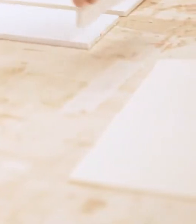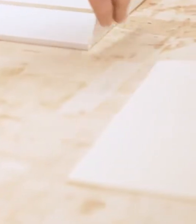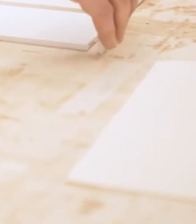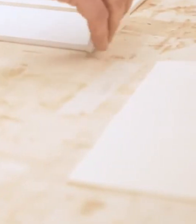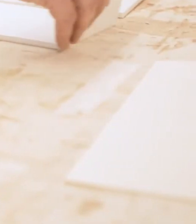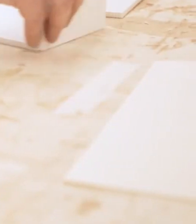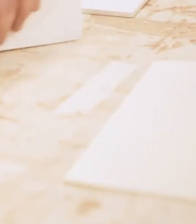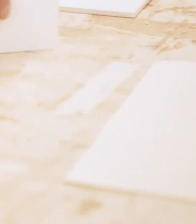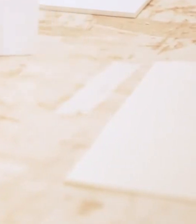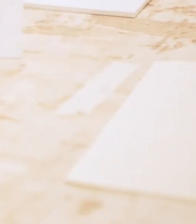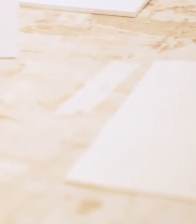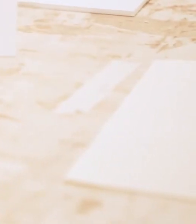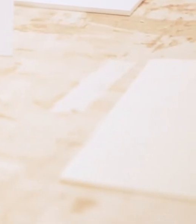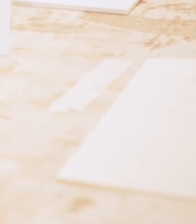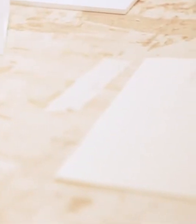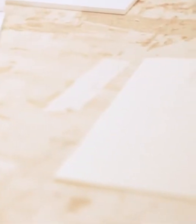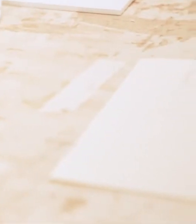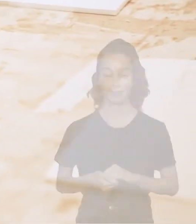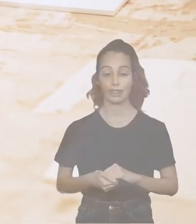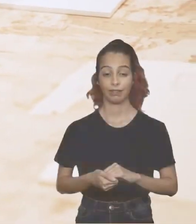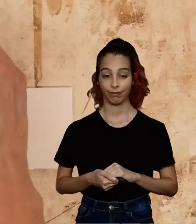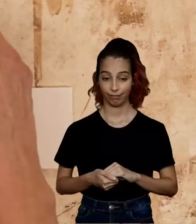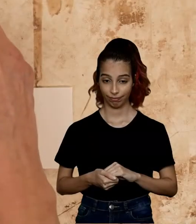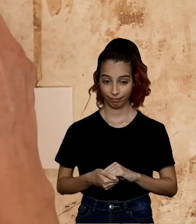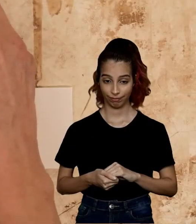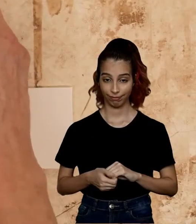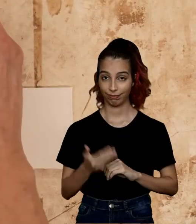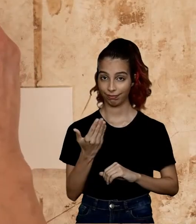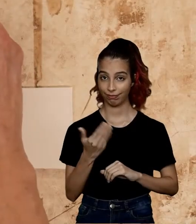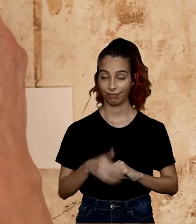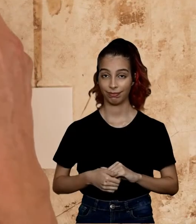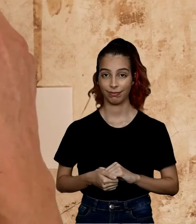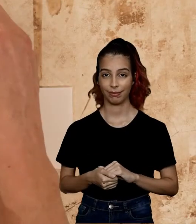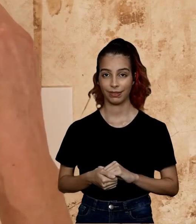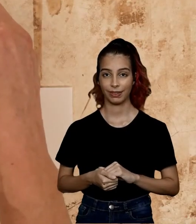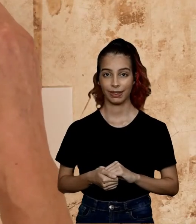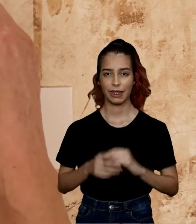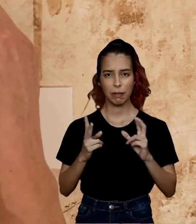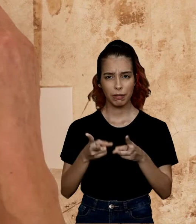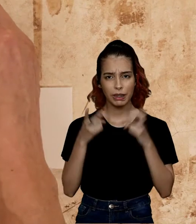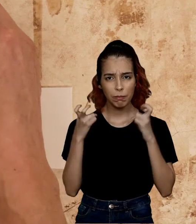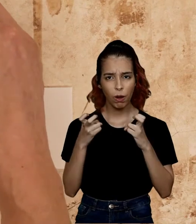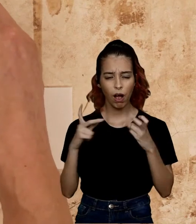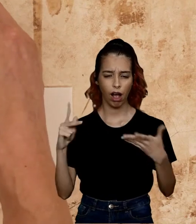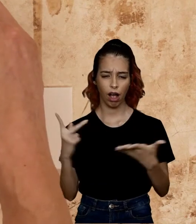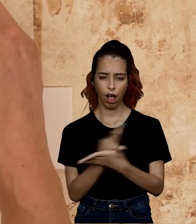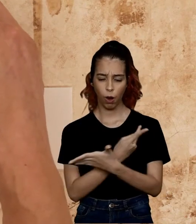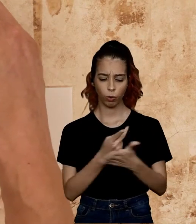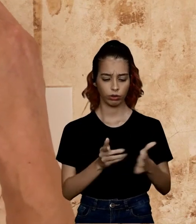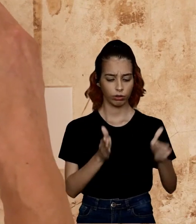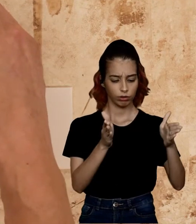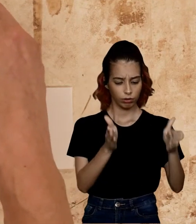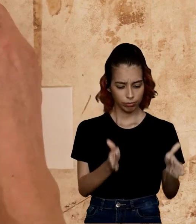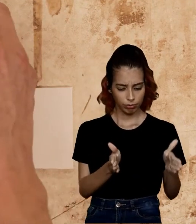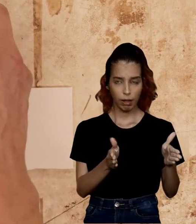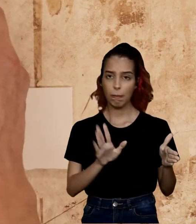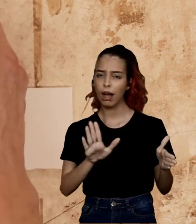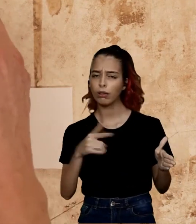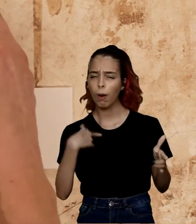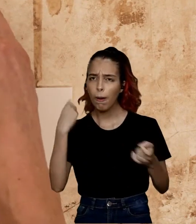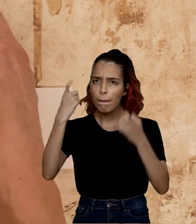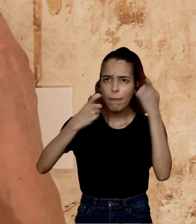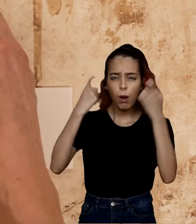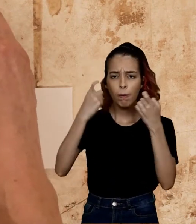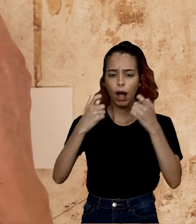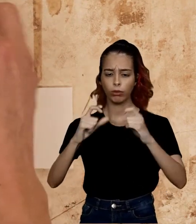Aqui, ó, eu vou ter 30. Percebi aqui que eu fiz um corte sem considerar a espessura. Então, eu